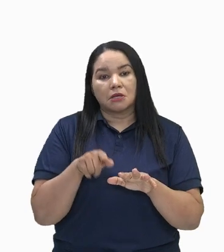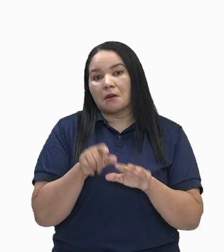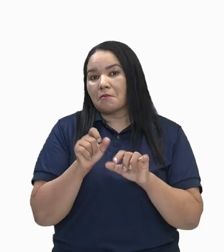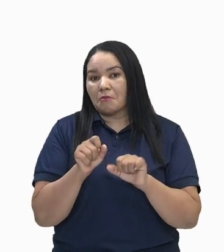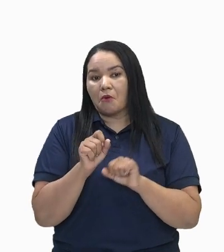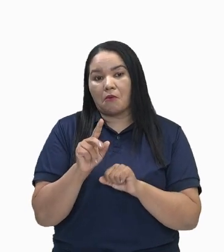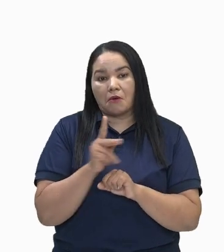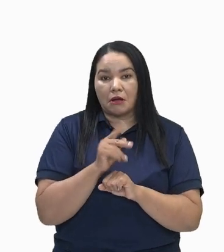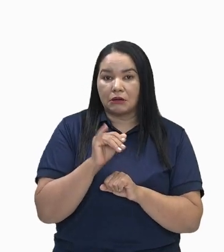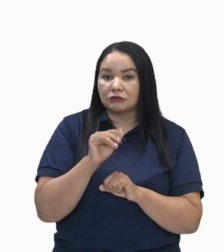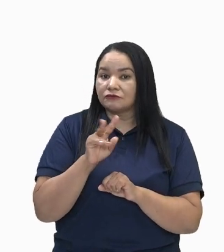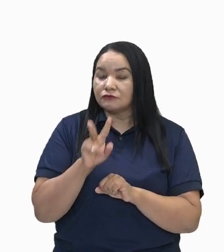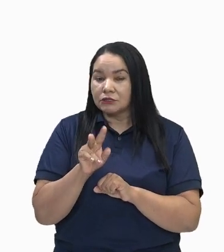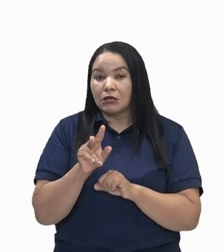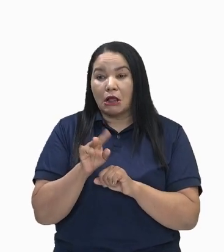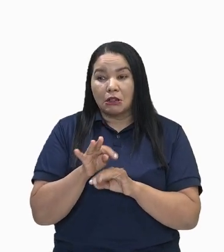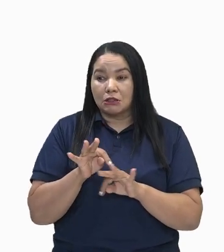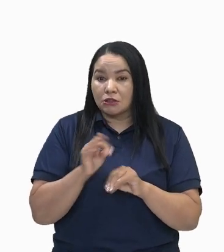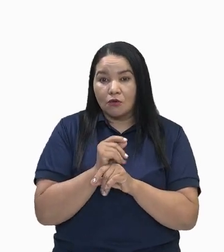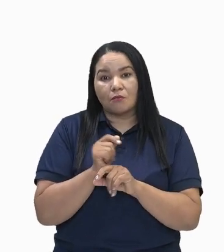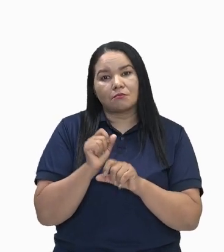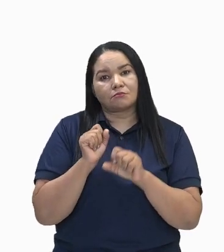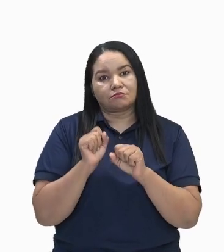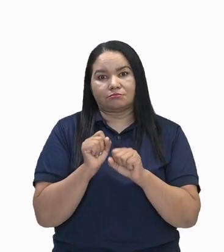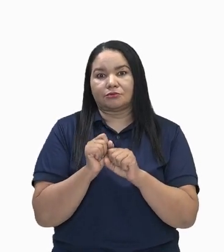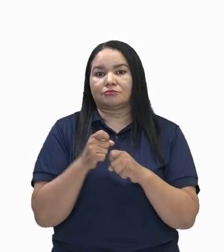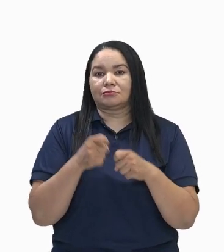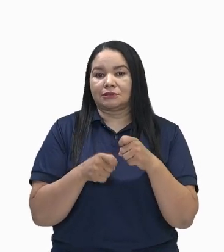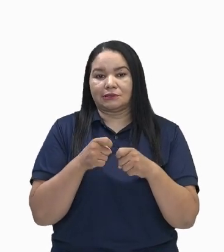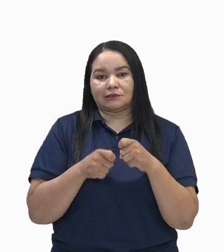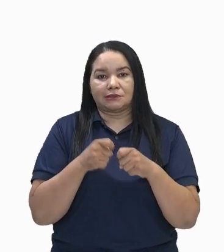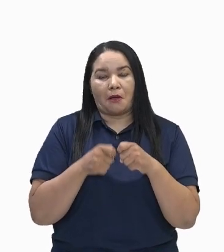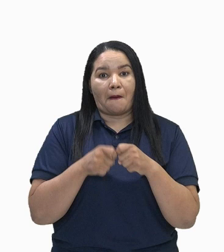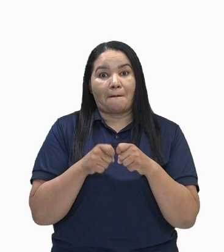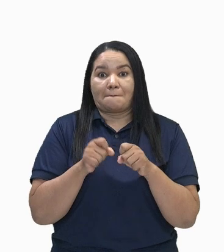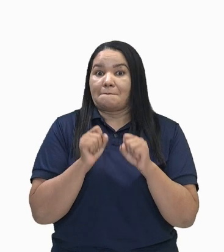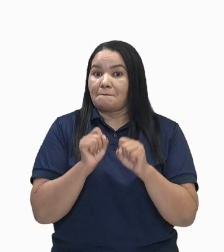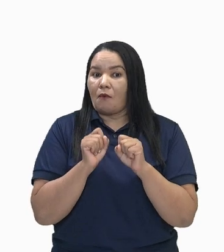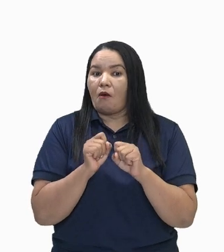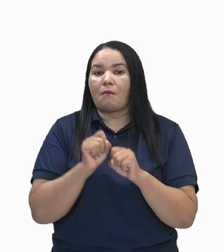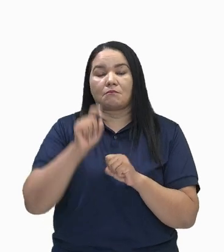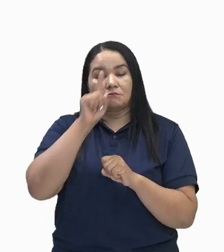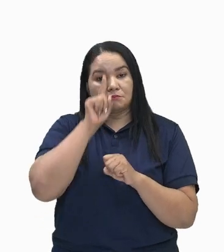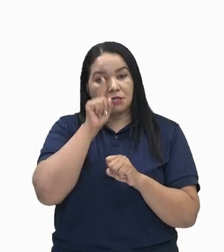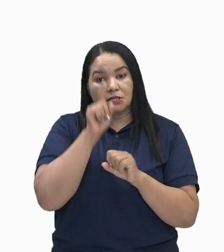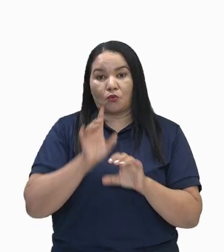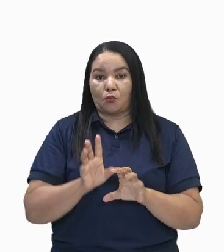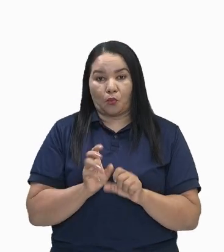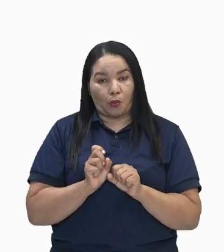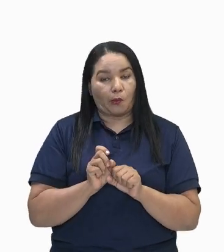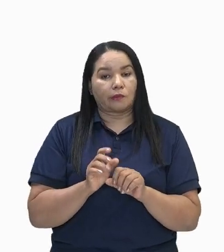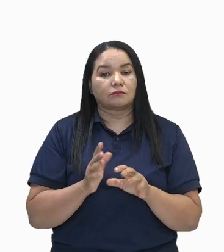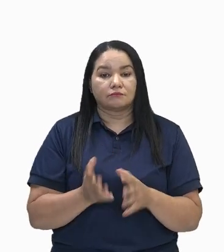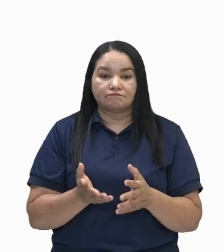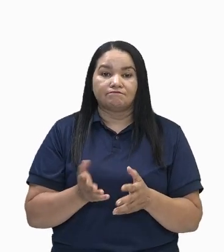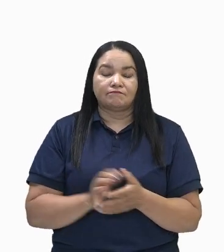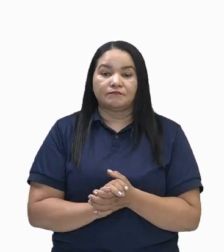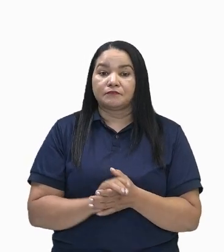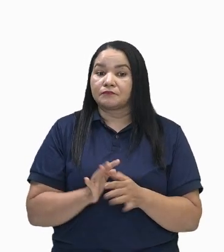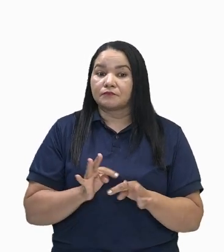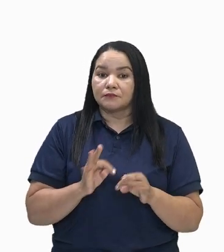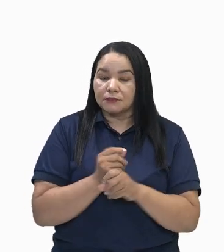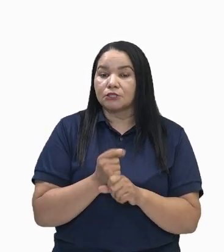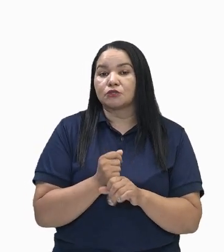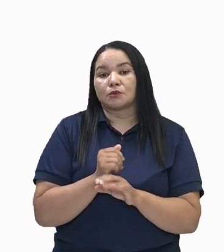HIV/AIDS está para todos que fazem o ato sexual, né? Então, todos que fazem